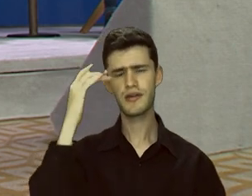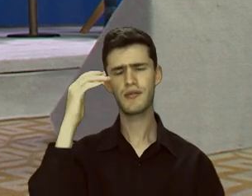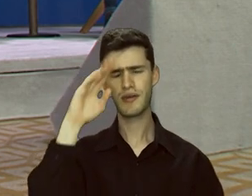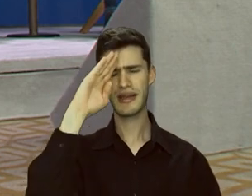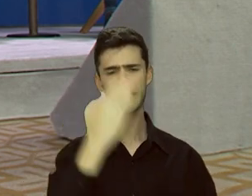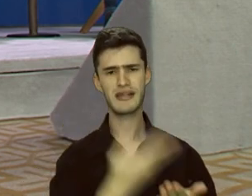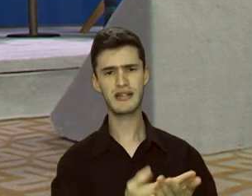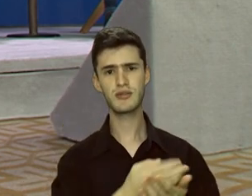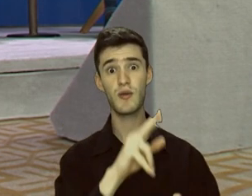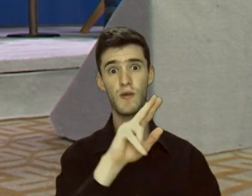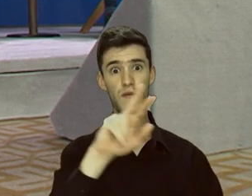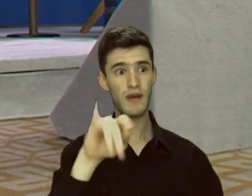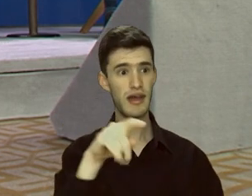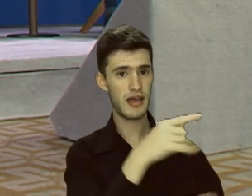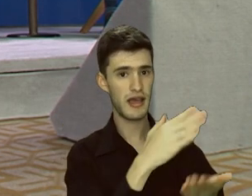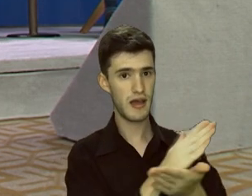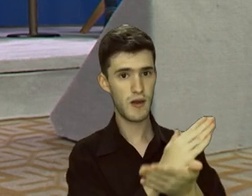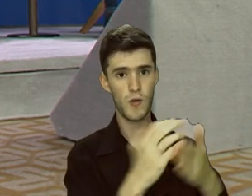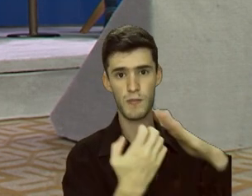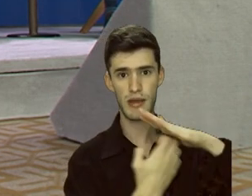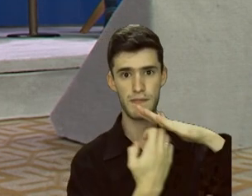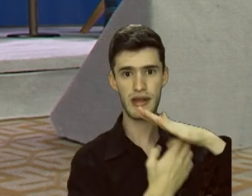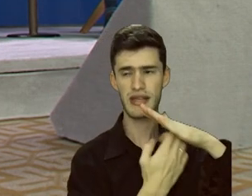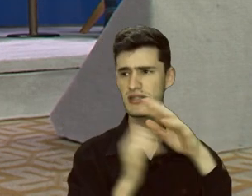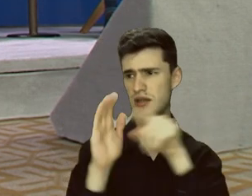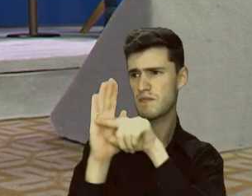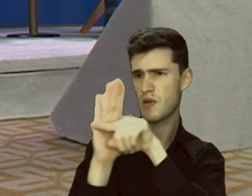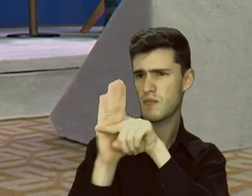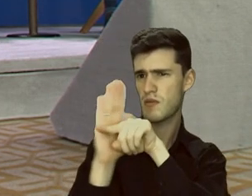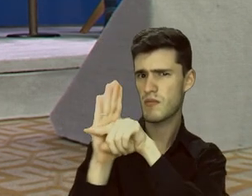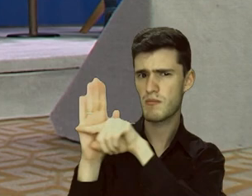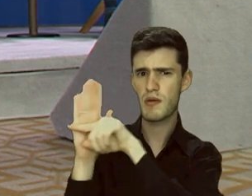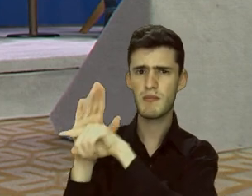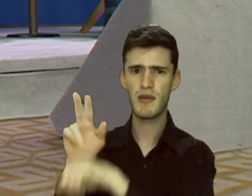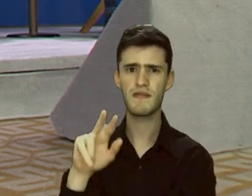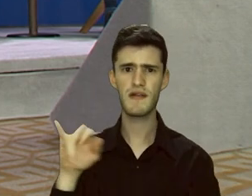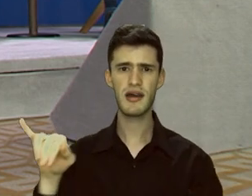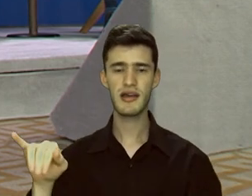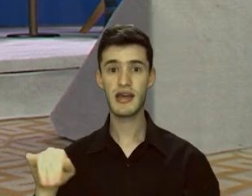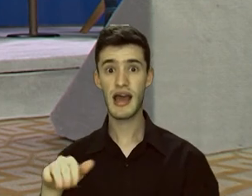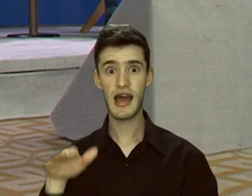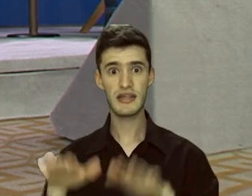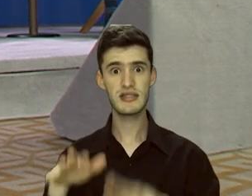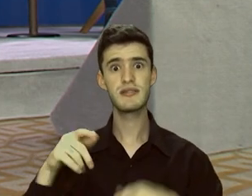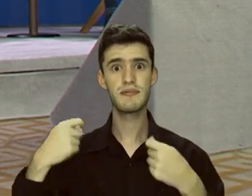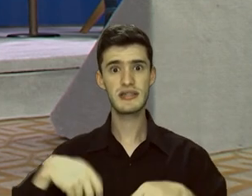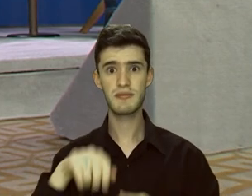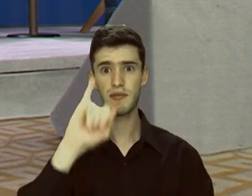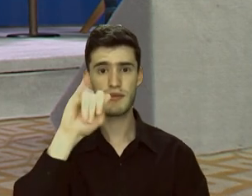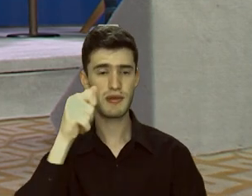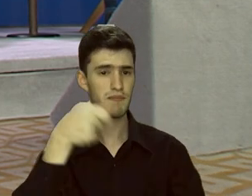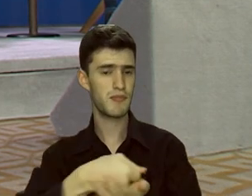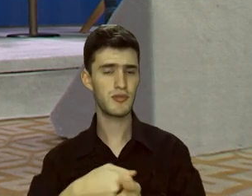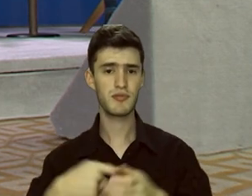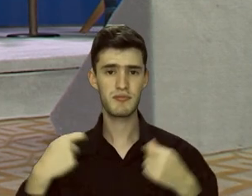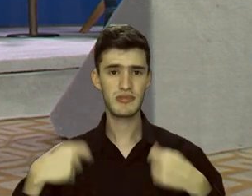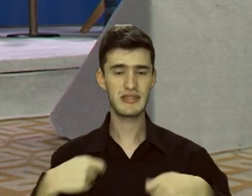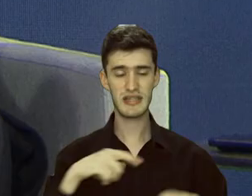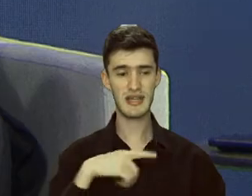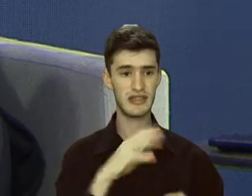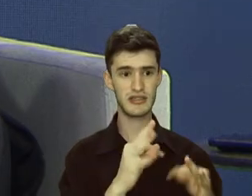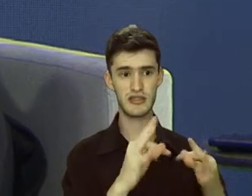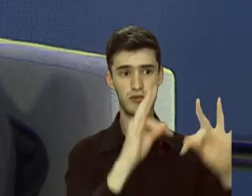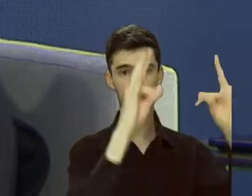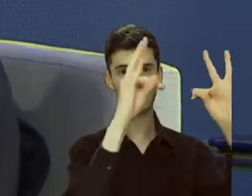validando isso tem que ser uma coisa automática né com o que Florence como a metodologia automática que você consiga